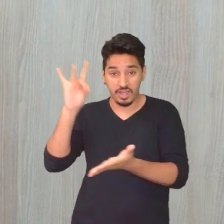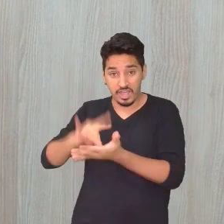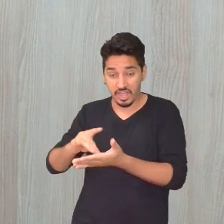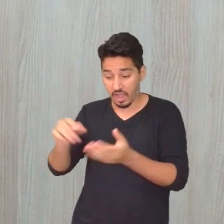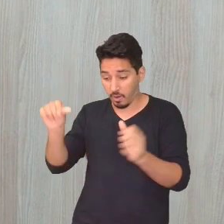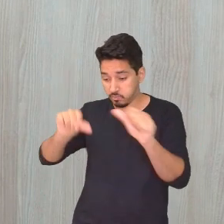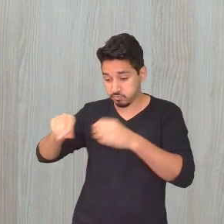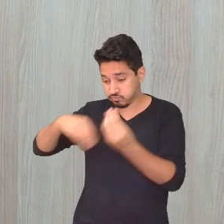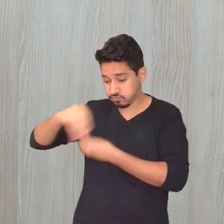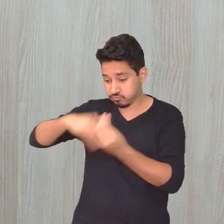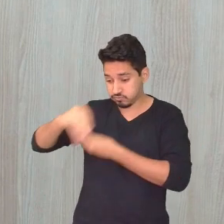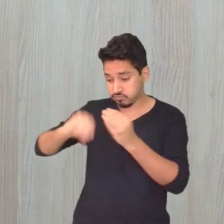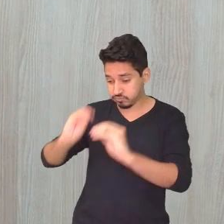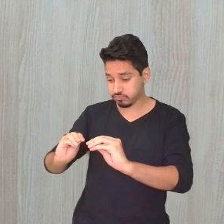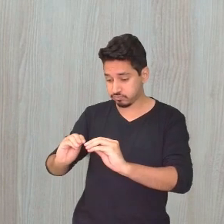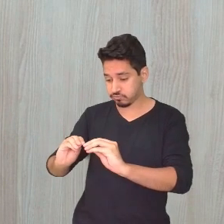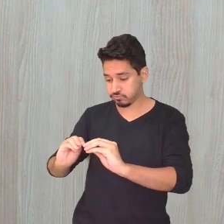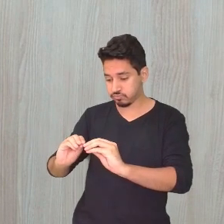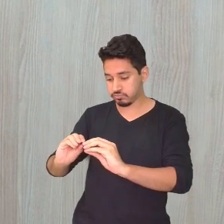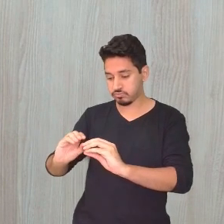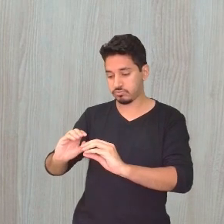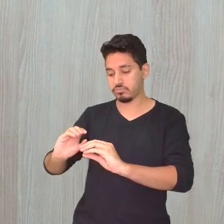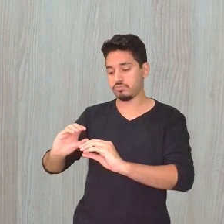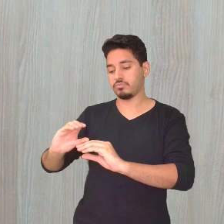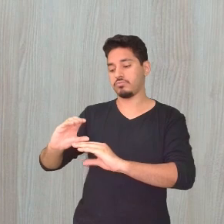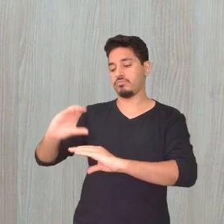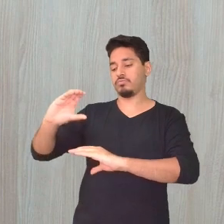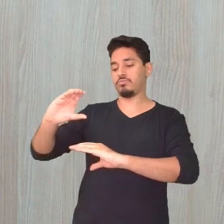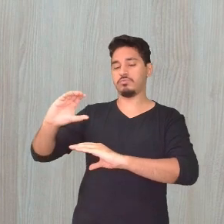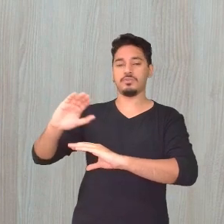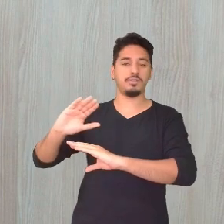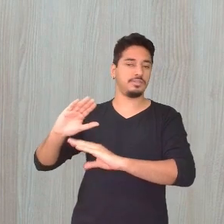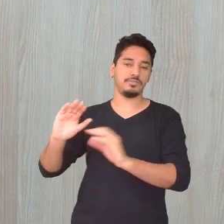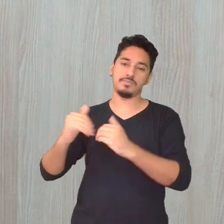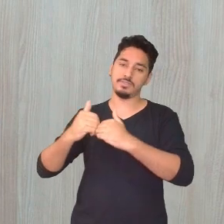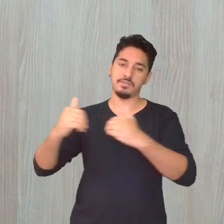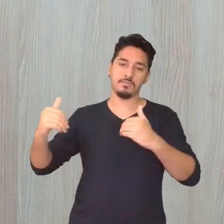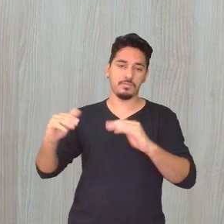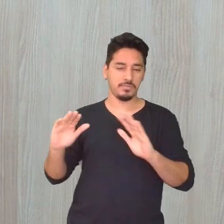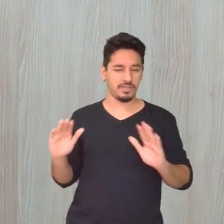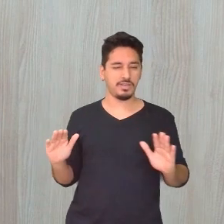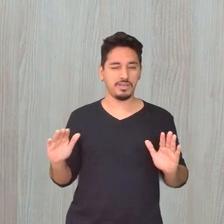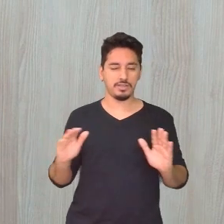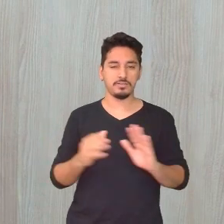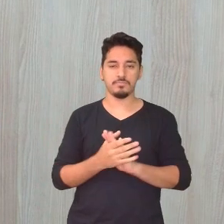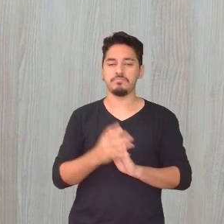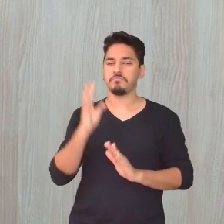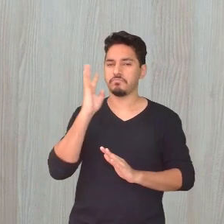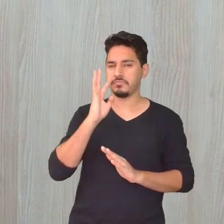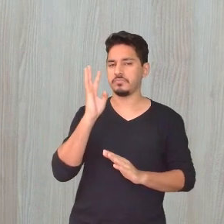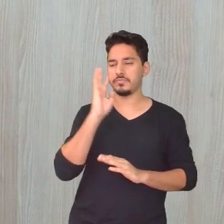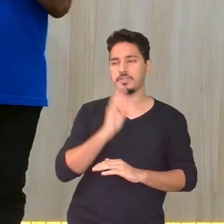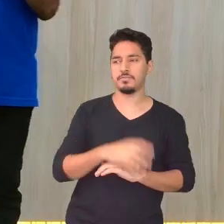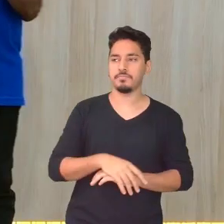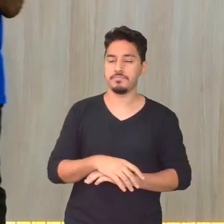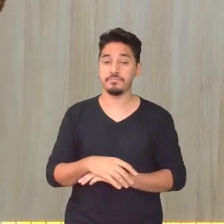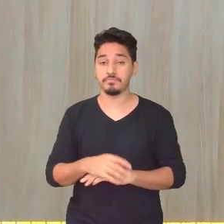volume, no caso seria o volume do cilindro como um todo. Que é um tonel, não é isso? Legal,